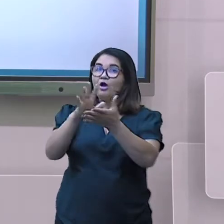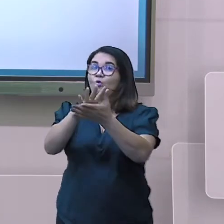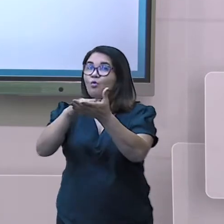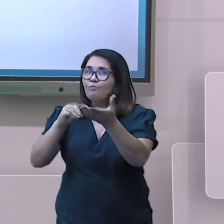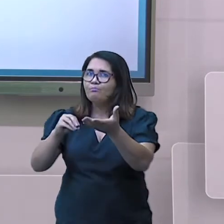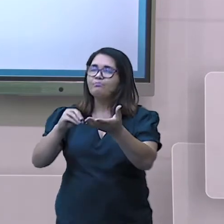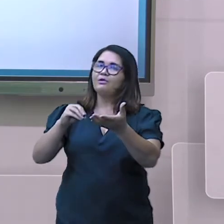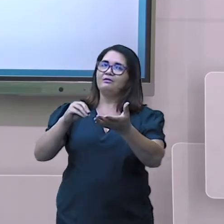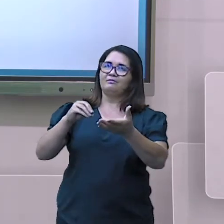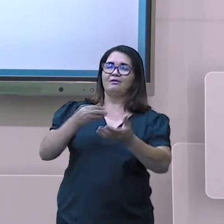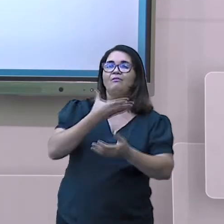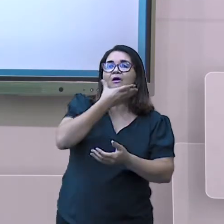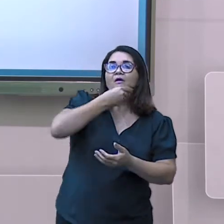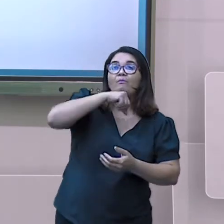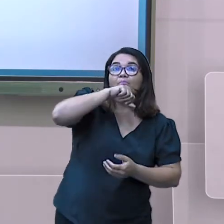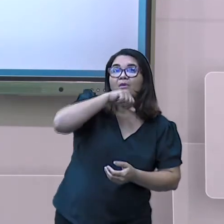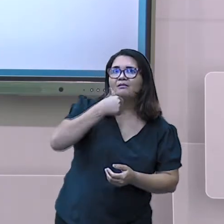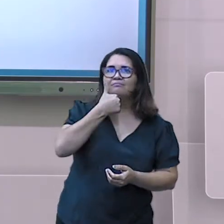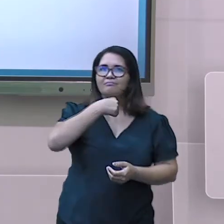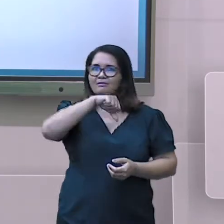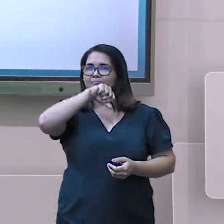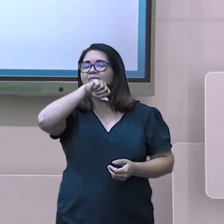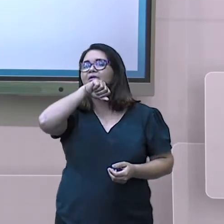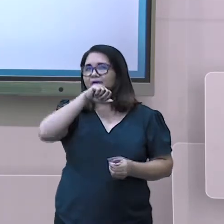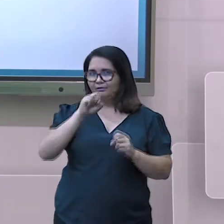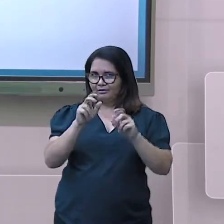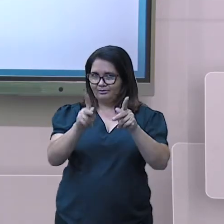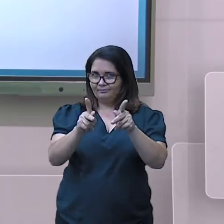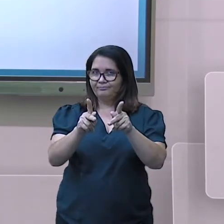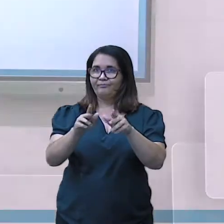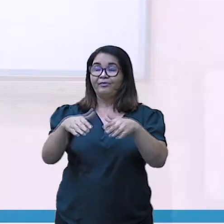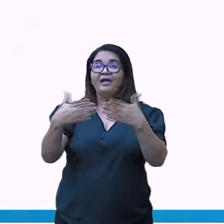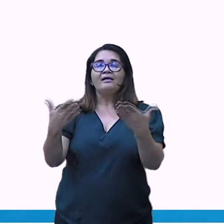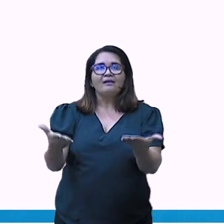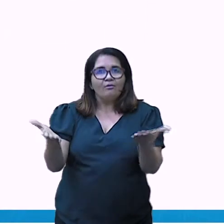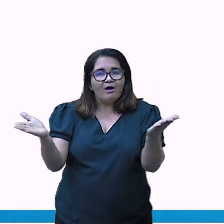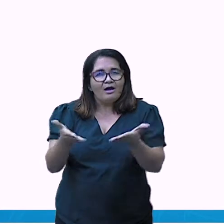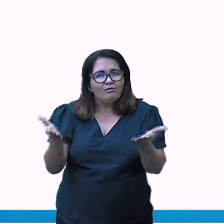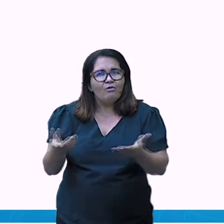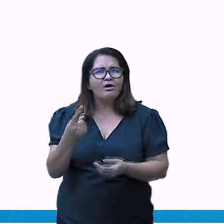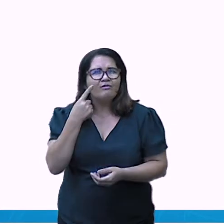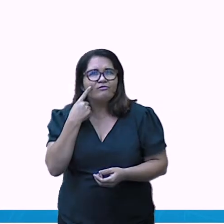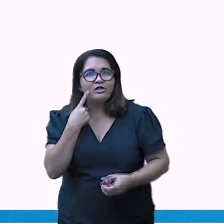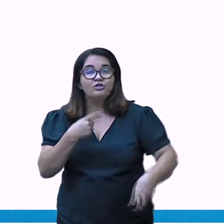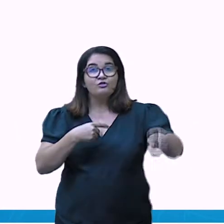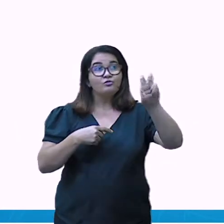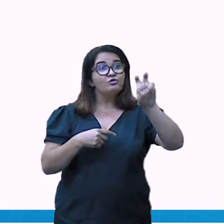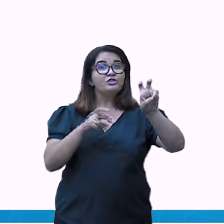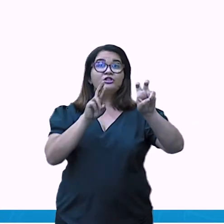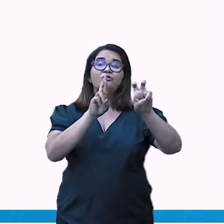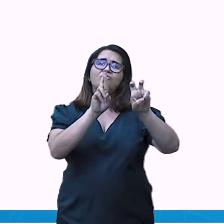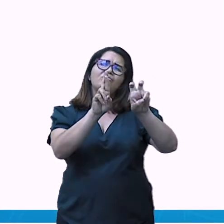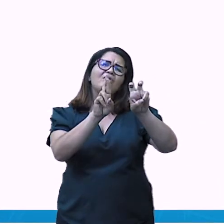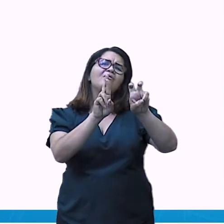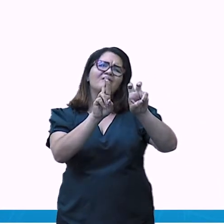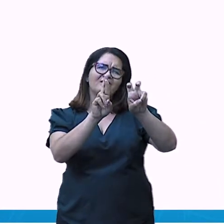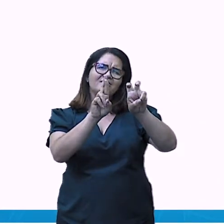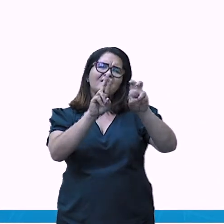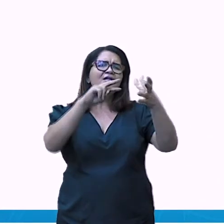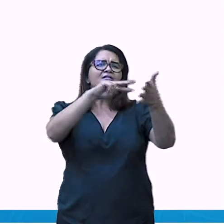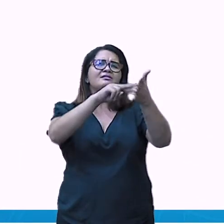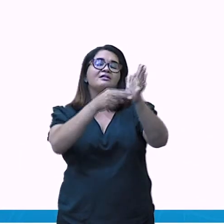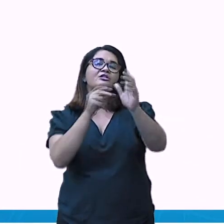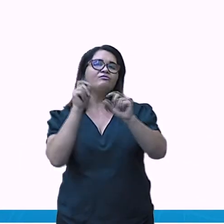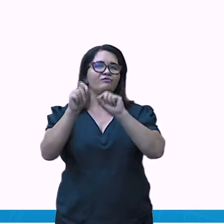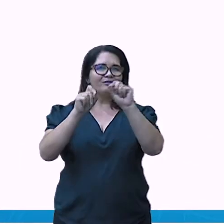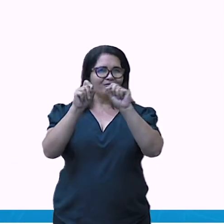Os 5 R's são uma política que visa reduzir a geração de resíduos no nosso